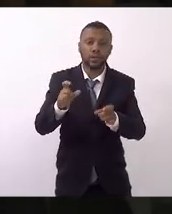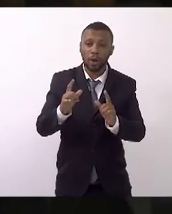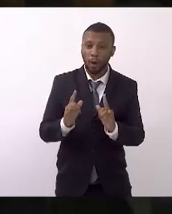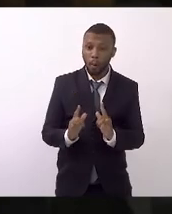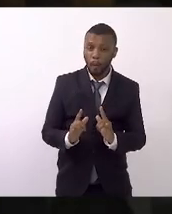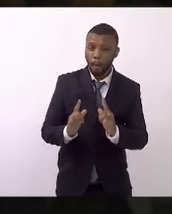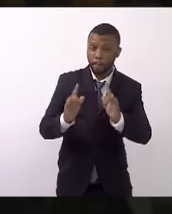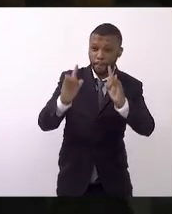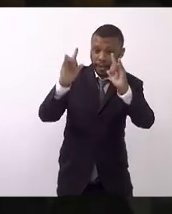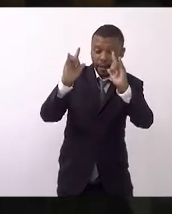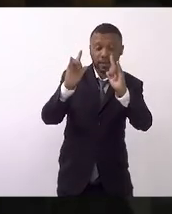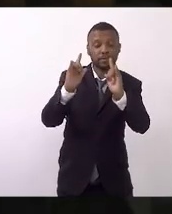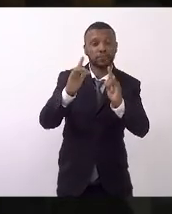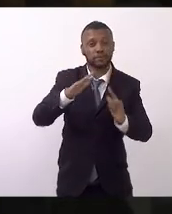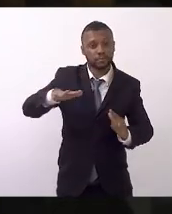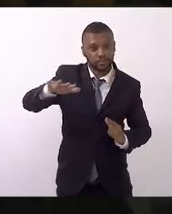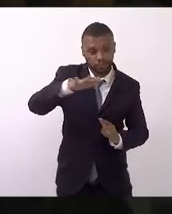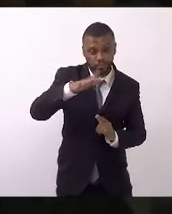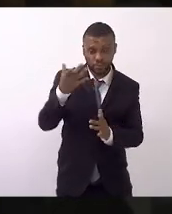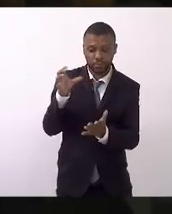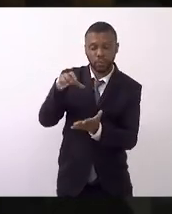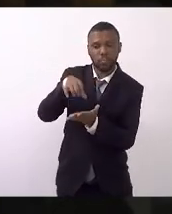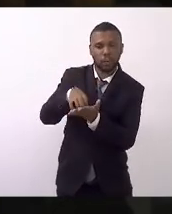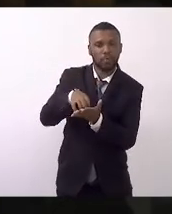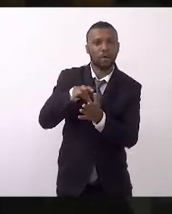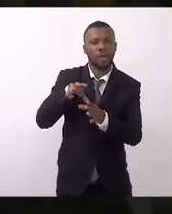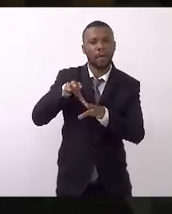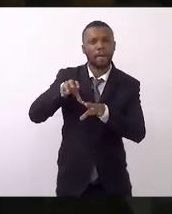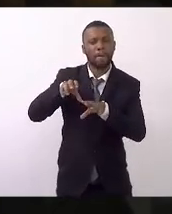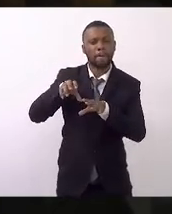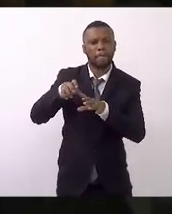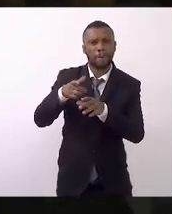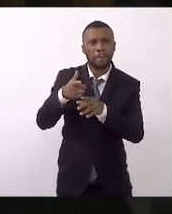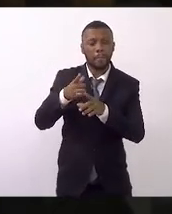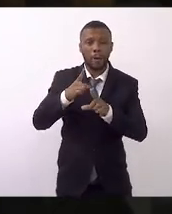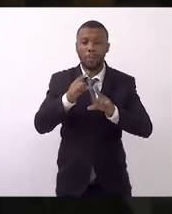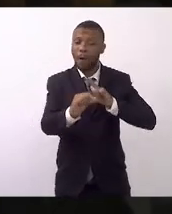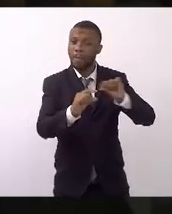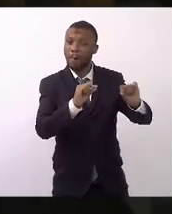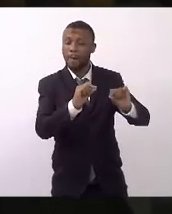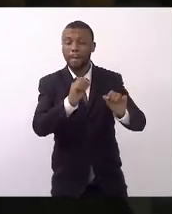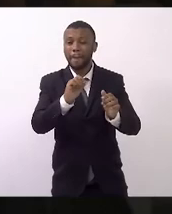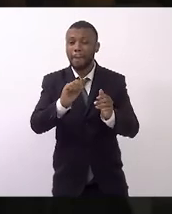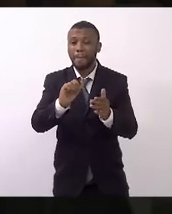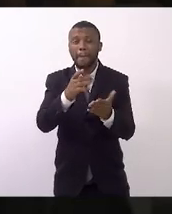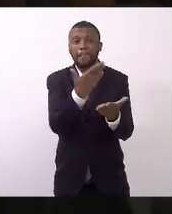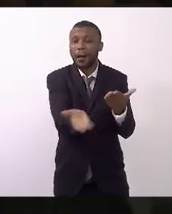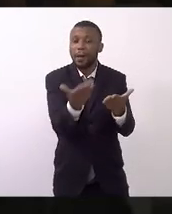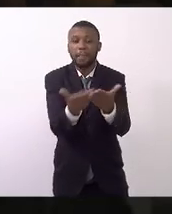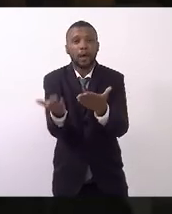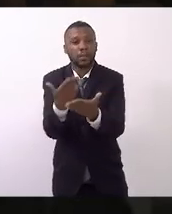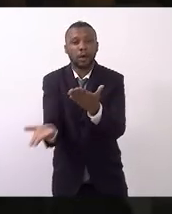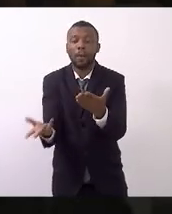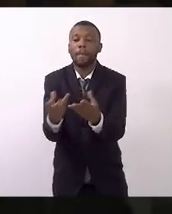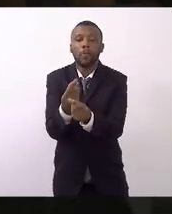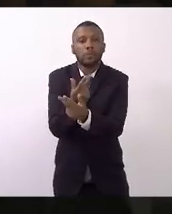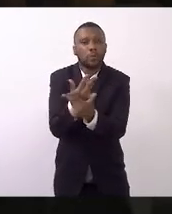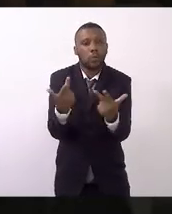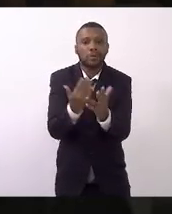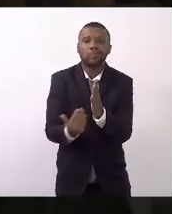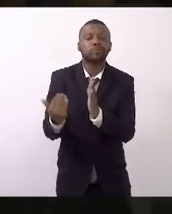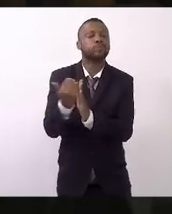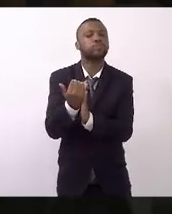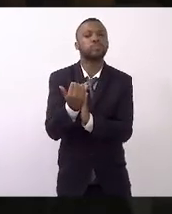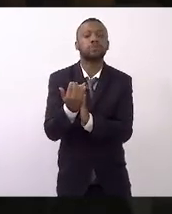onde tudo estava instalado, foi invadido-se e perdeu tudo. E por que